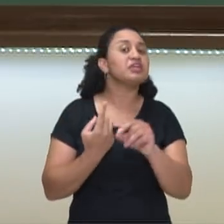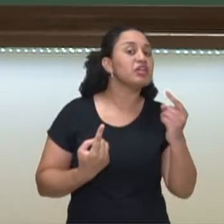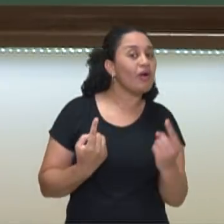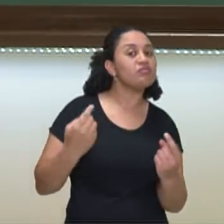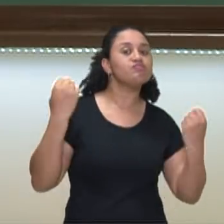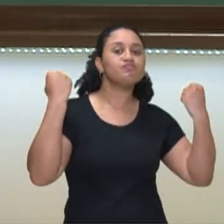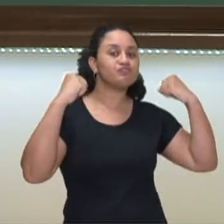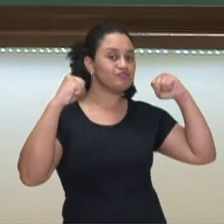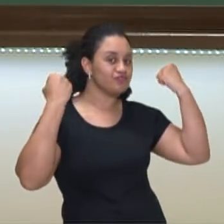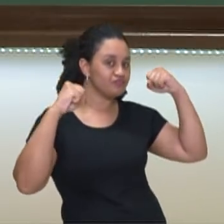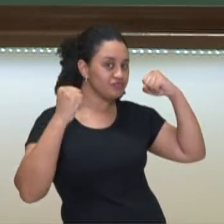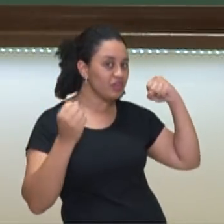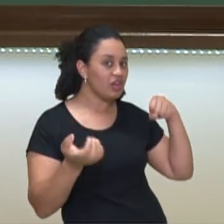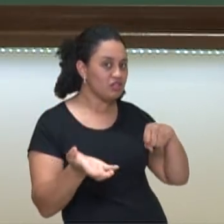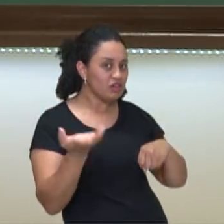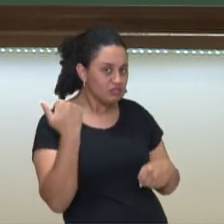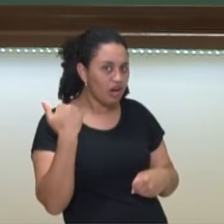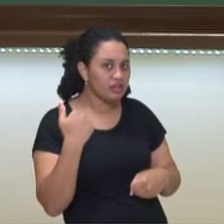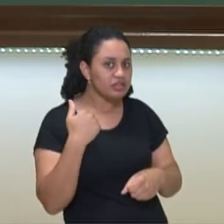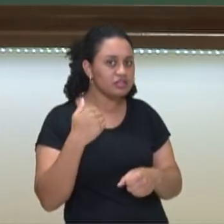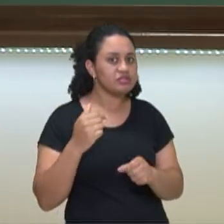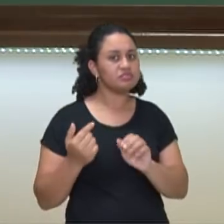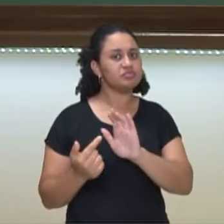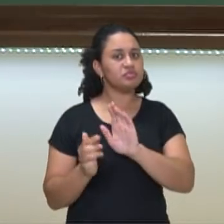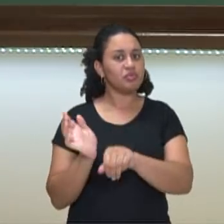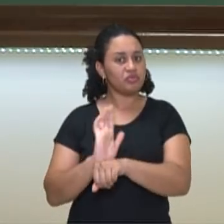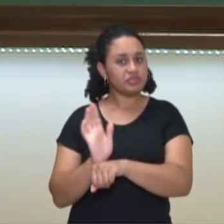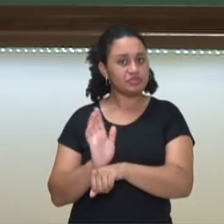Física. Bora para o nosso vídeo, então?